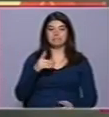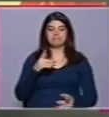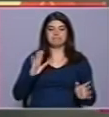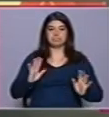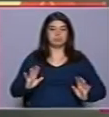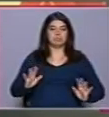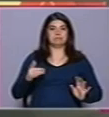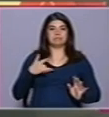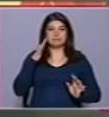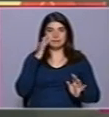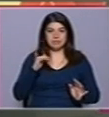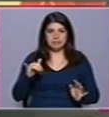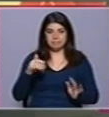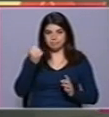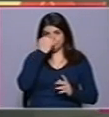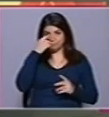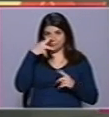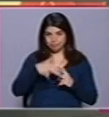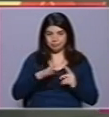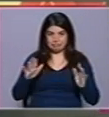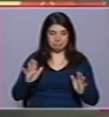Mais uma tentativa de... Ora bem,